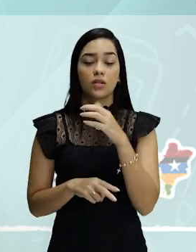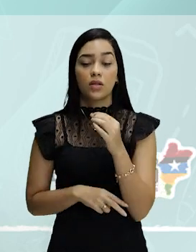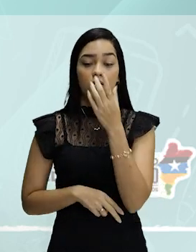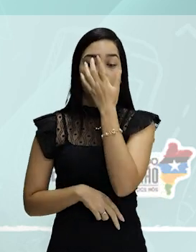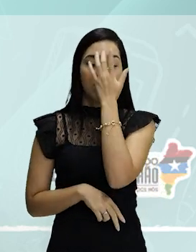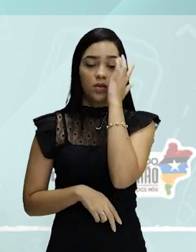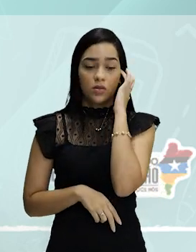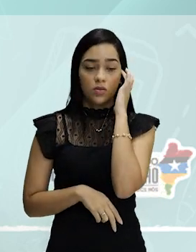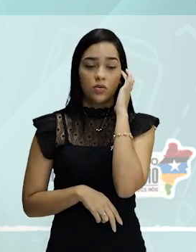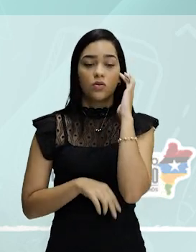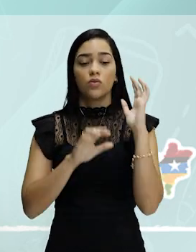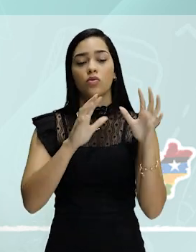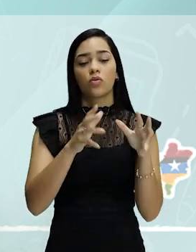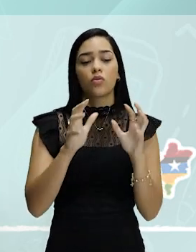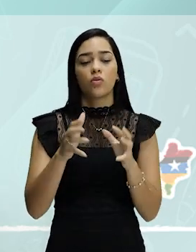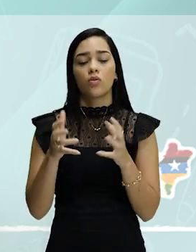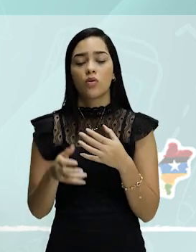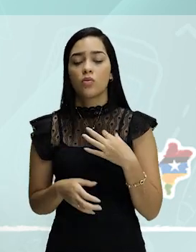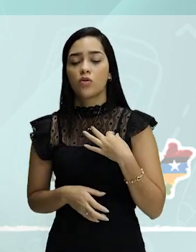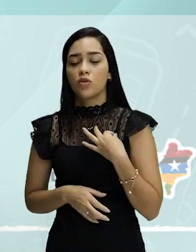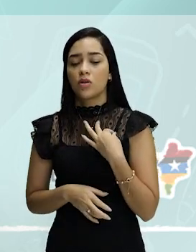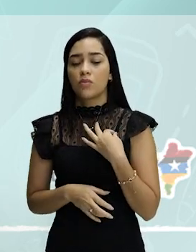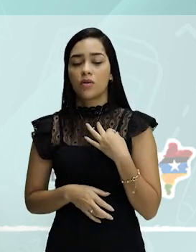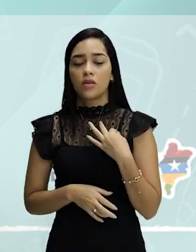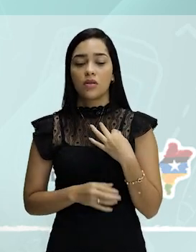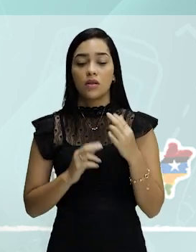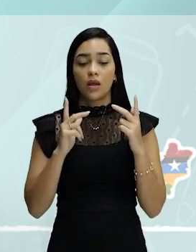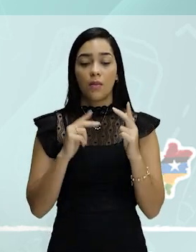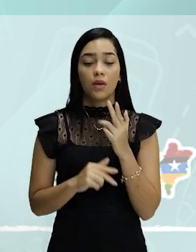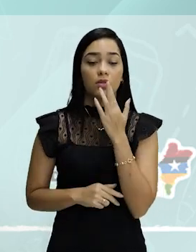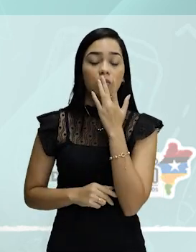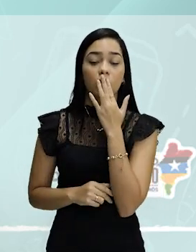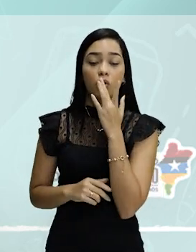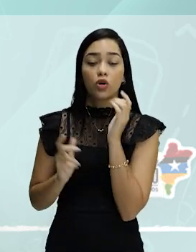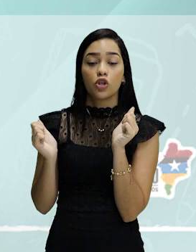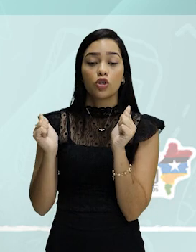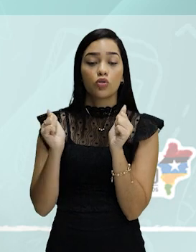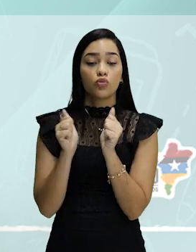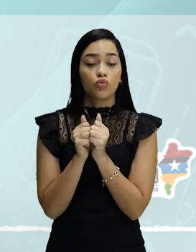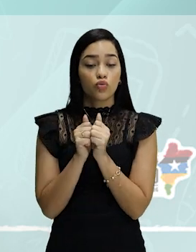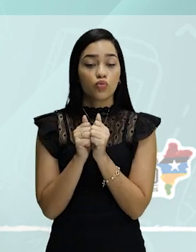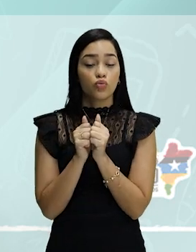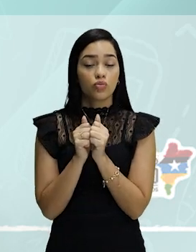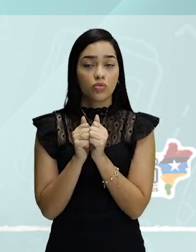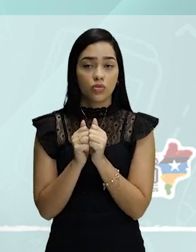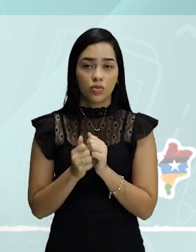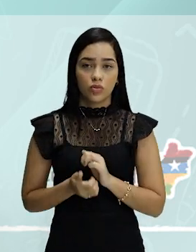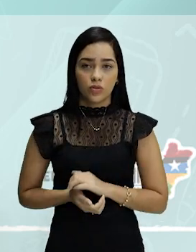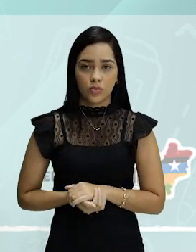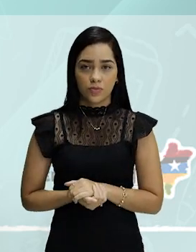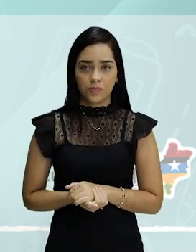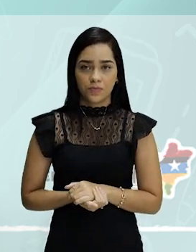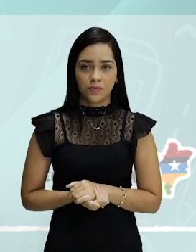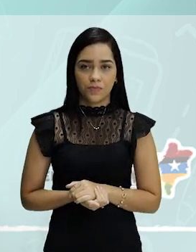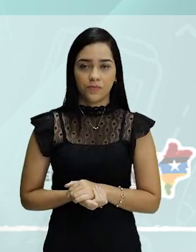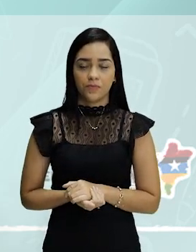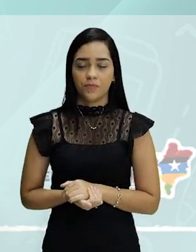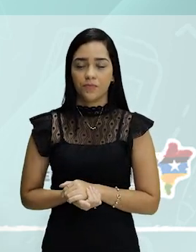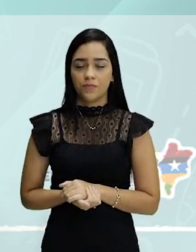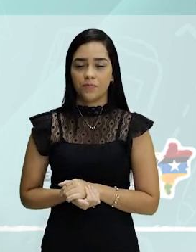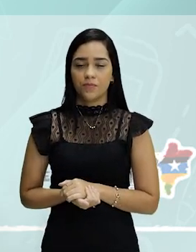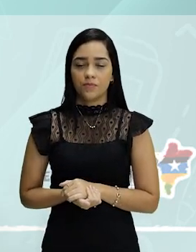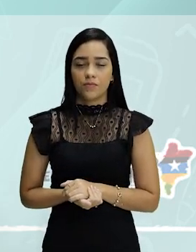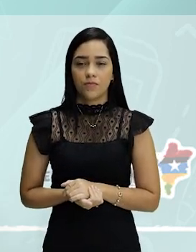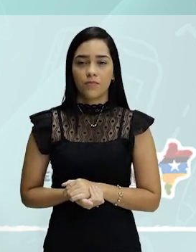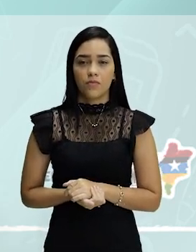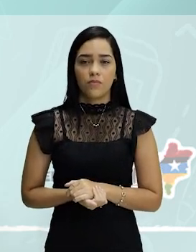De quantos modos podemos perfilar todas essas 10 pessoas, de modo que os grupos